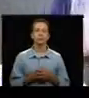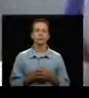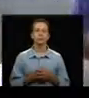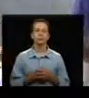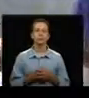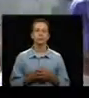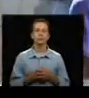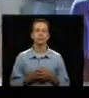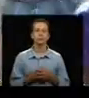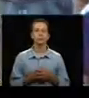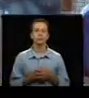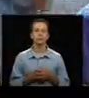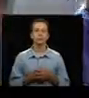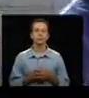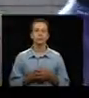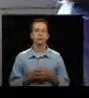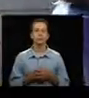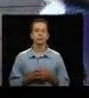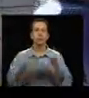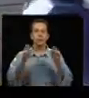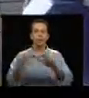Não tá achando.